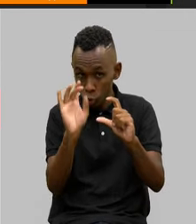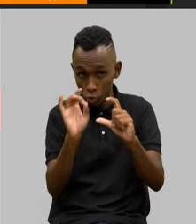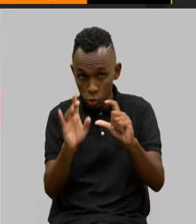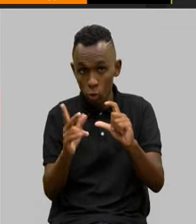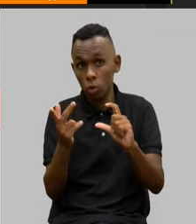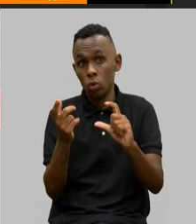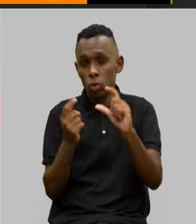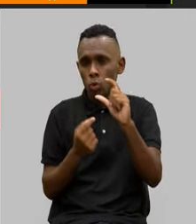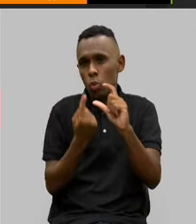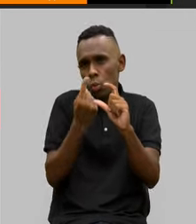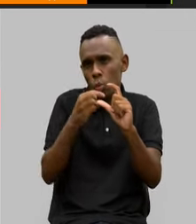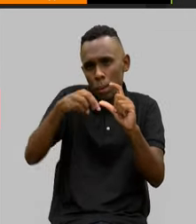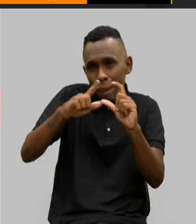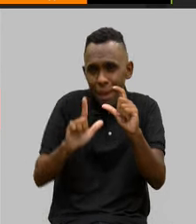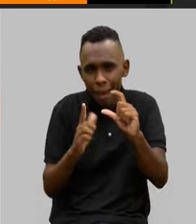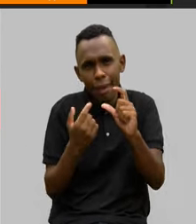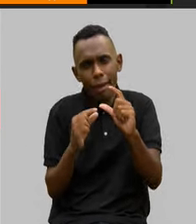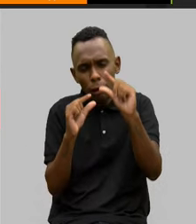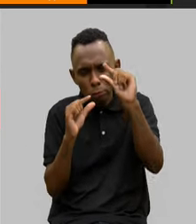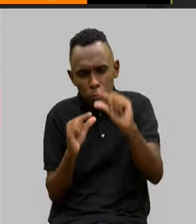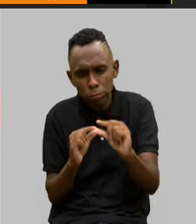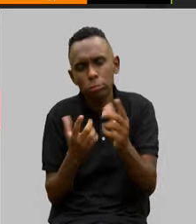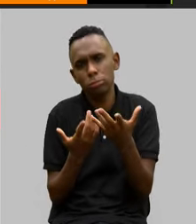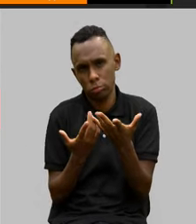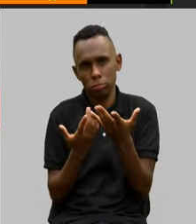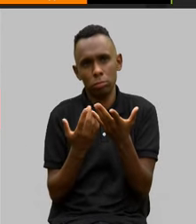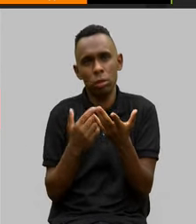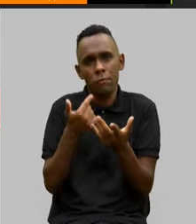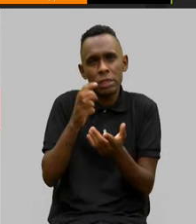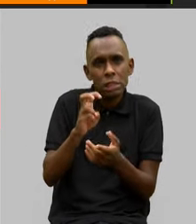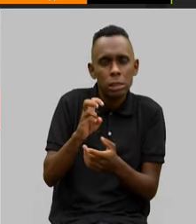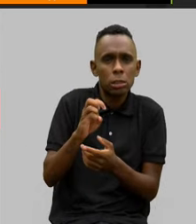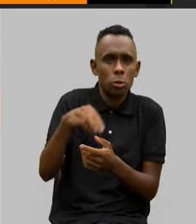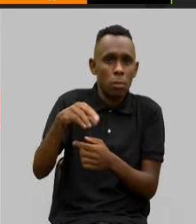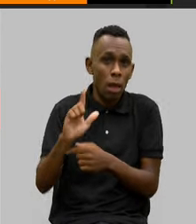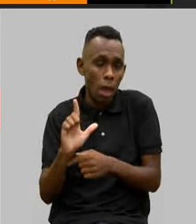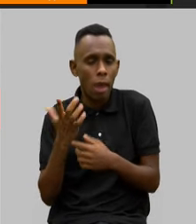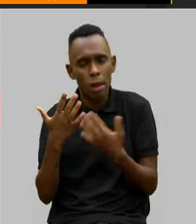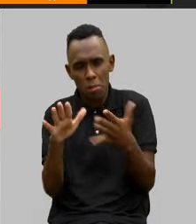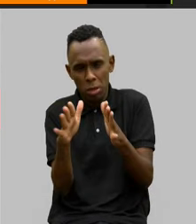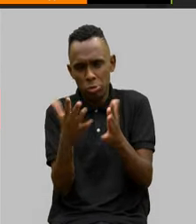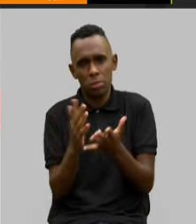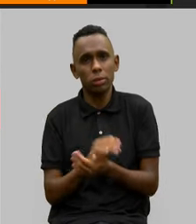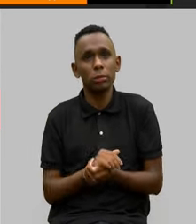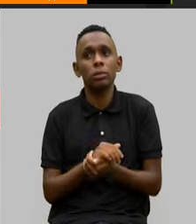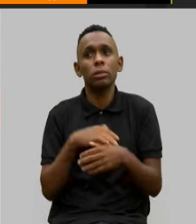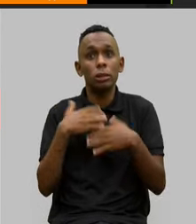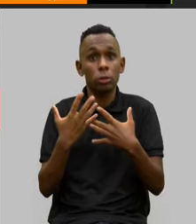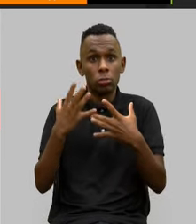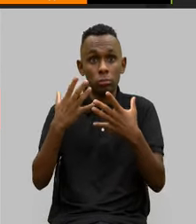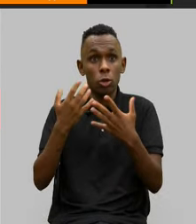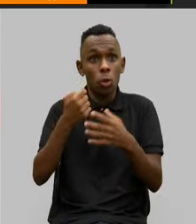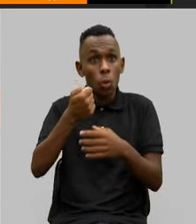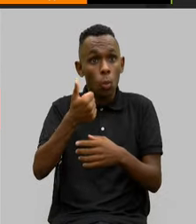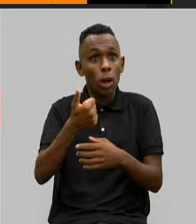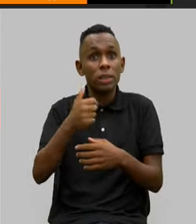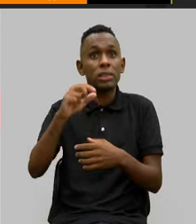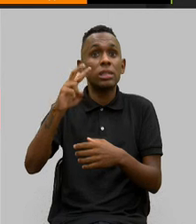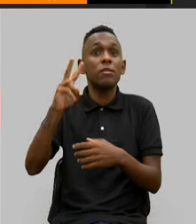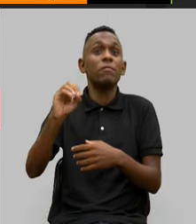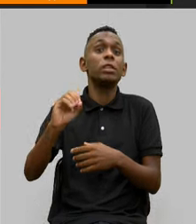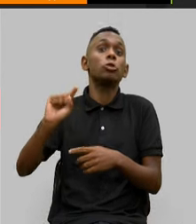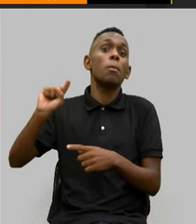é 1 ml é 10 mg 25 MG tá aí o total quase R